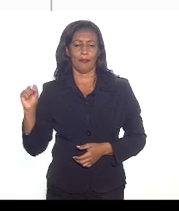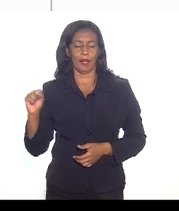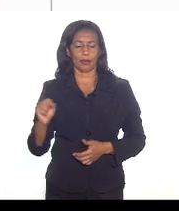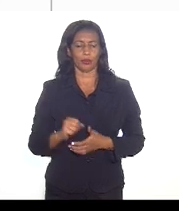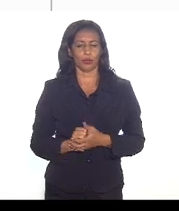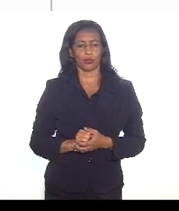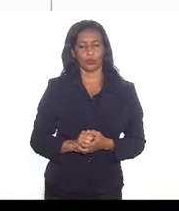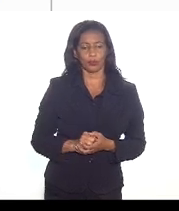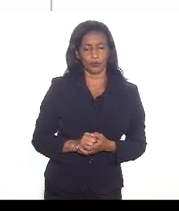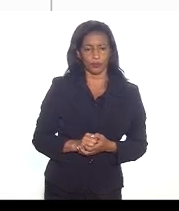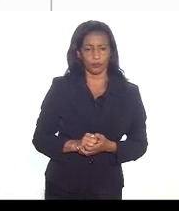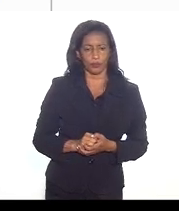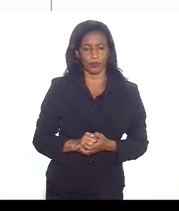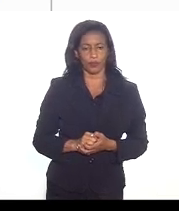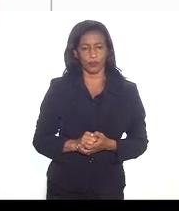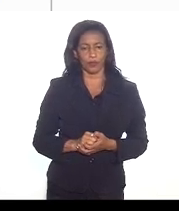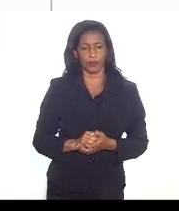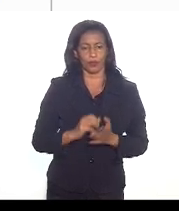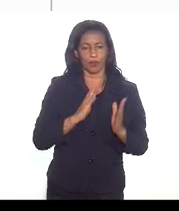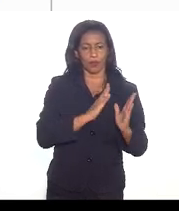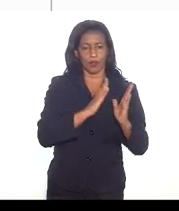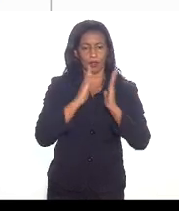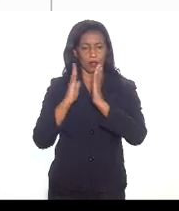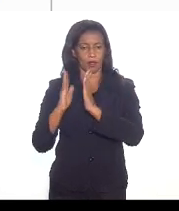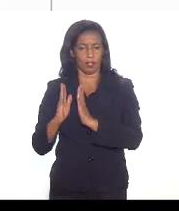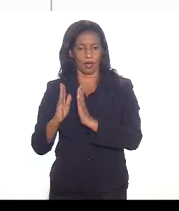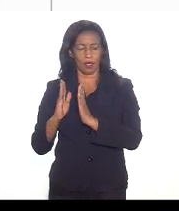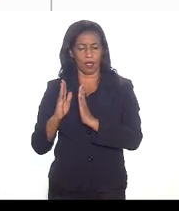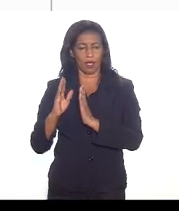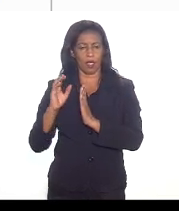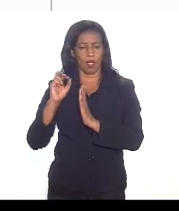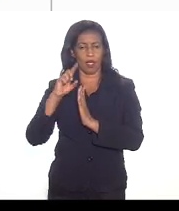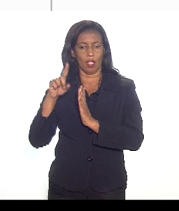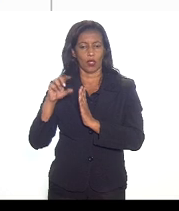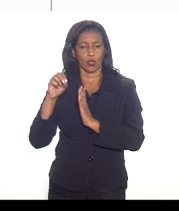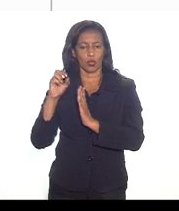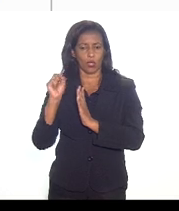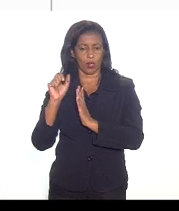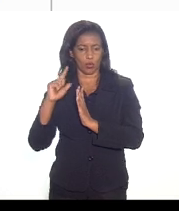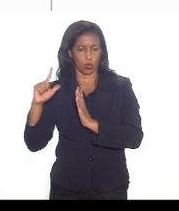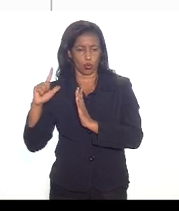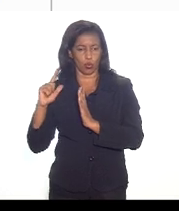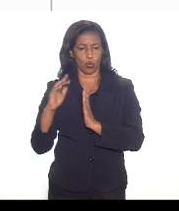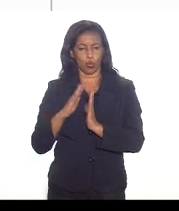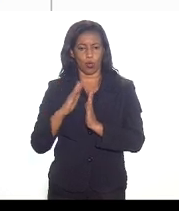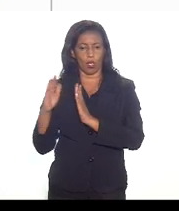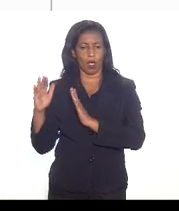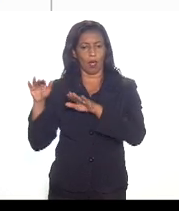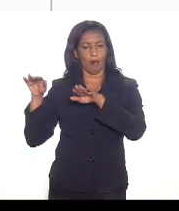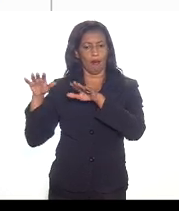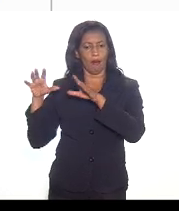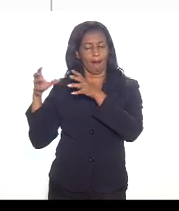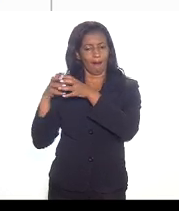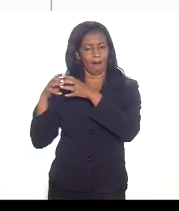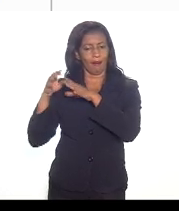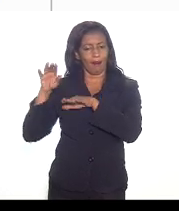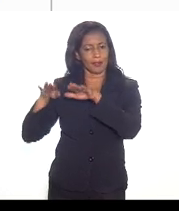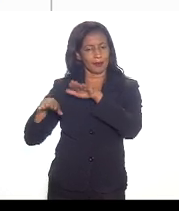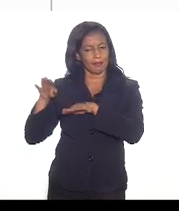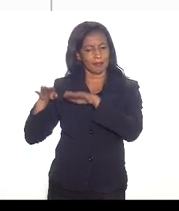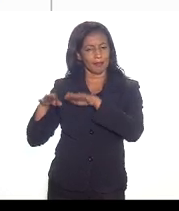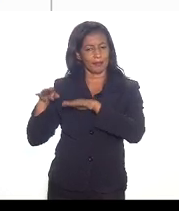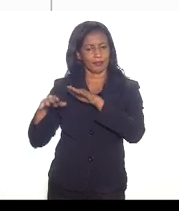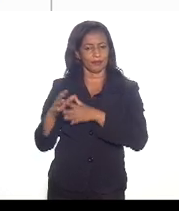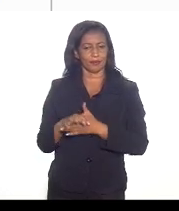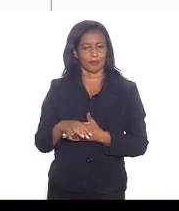Santa Tereza. Área de planejamento 2 é Zona Sul e Grande Tijuca, o circuito de classe média. Área de planejamento